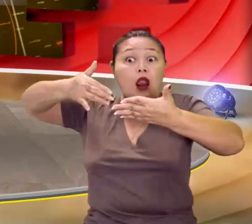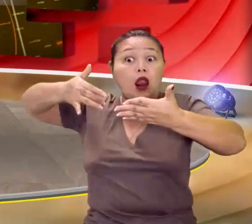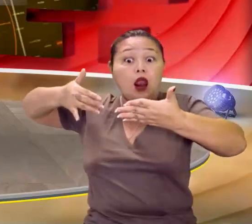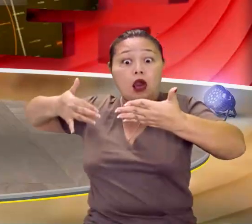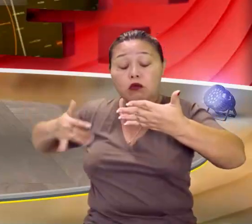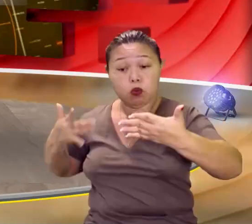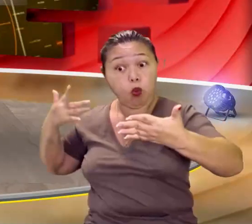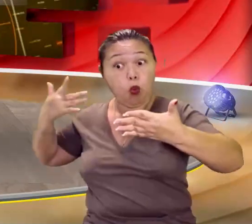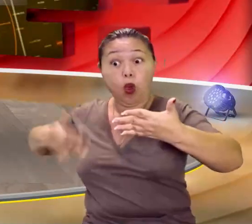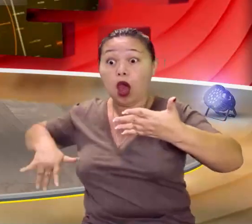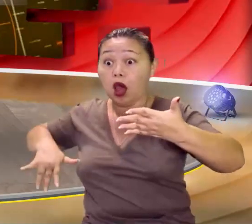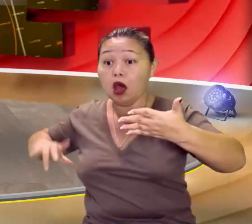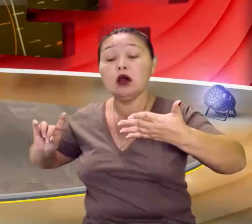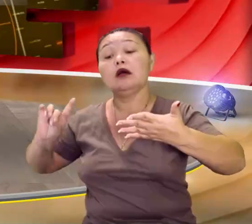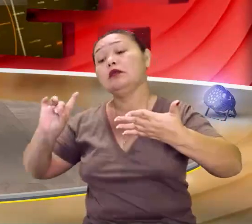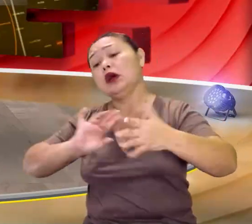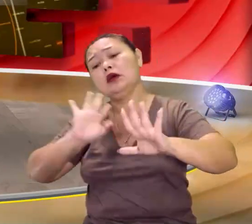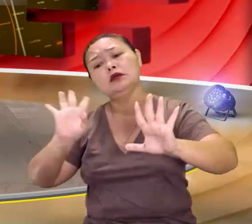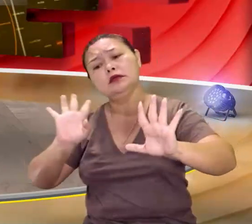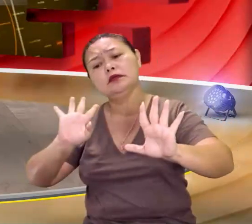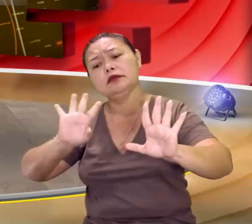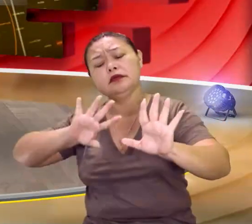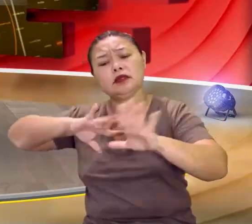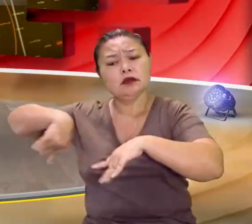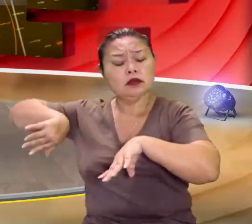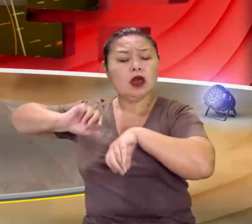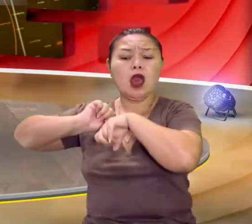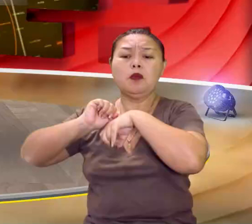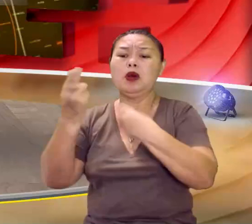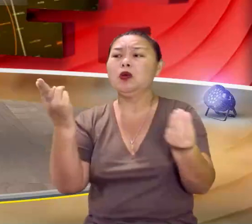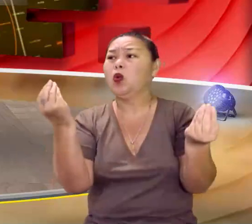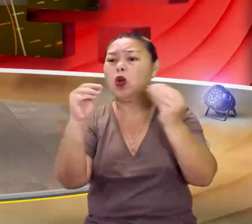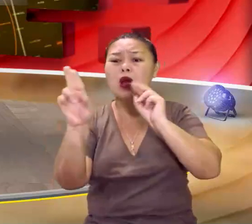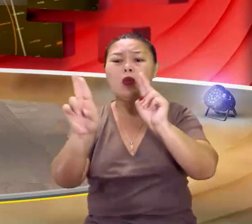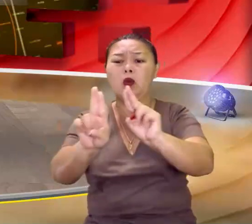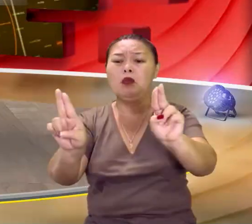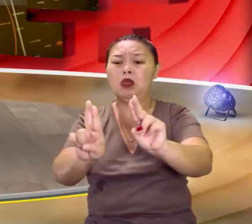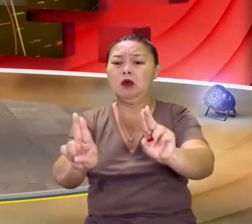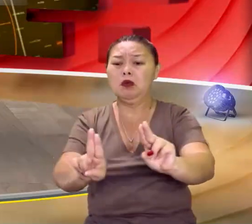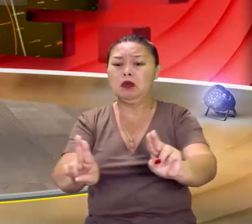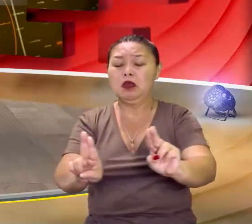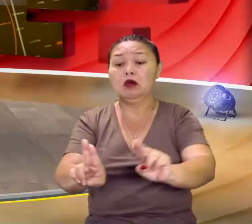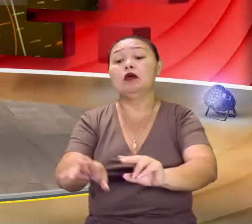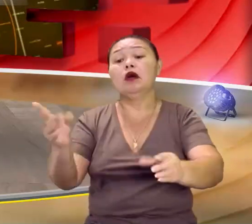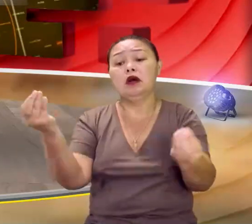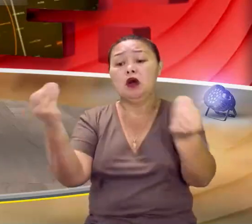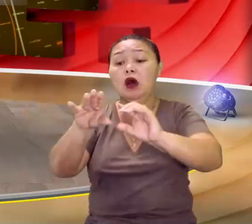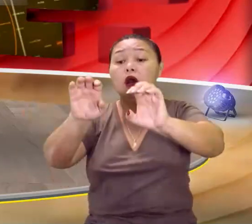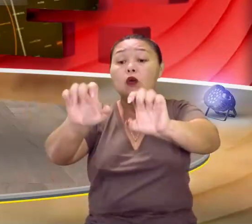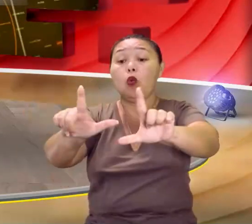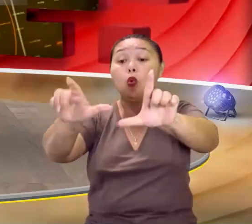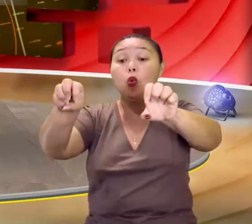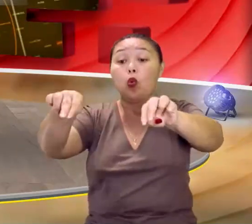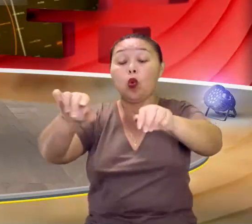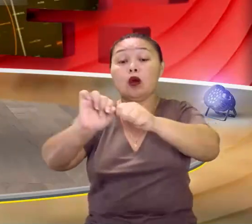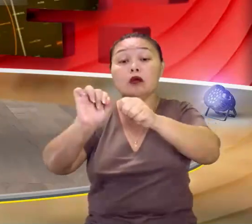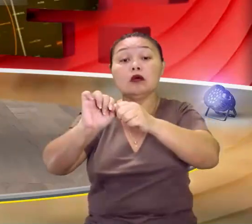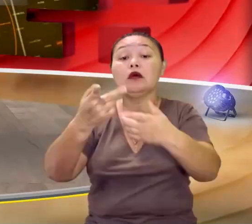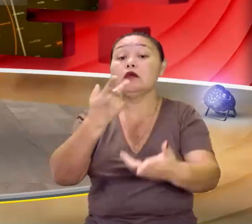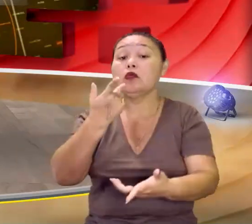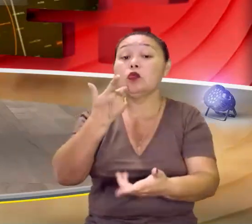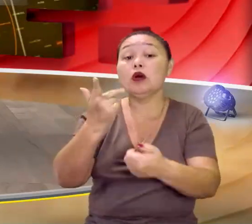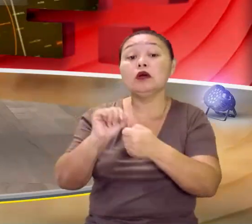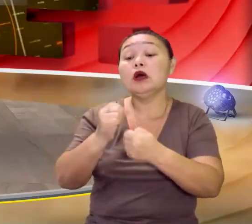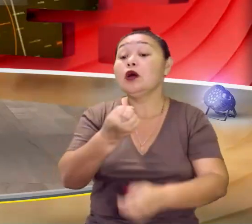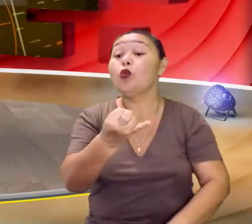muito grande. Então, para não ter que enunciar todos os nomes, ou seja, os elementos do conjunto, agora nós vamos trabalhar somente